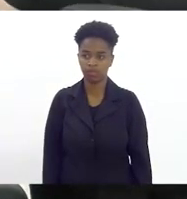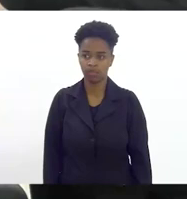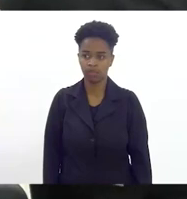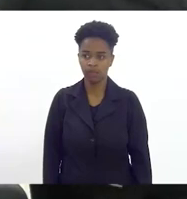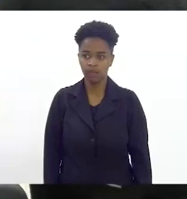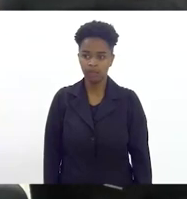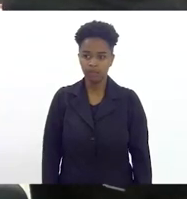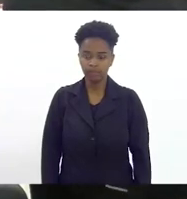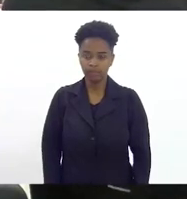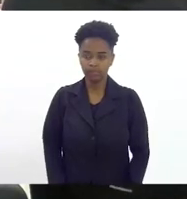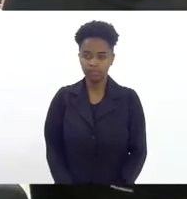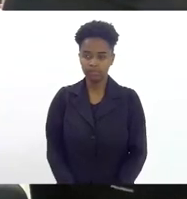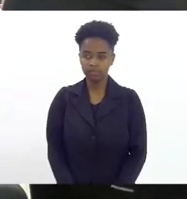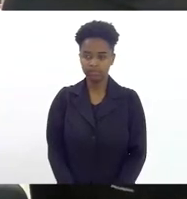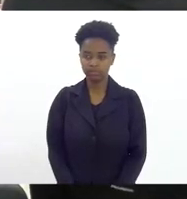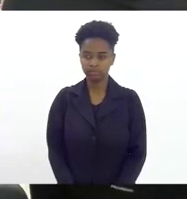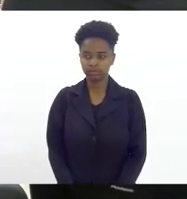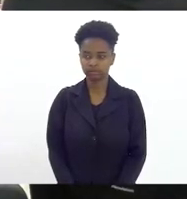a senhora